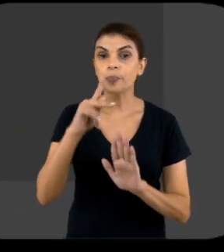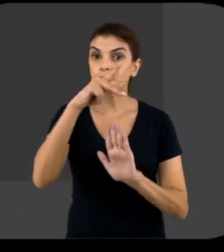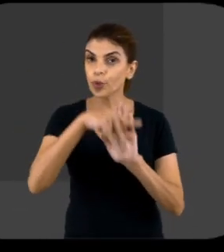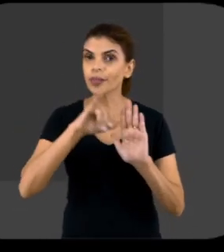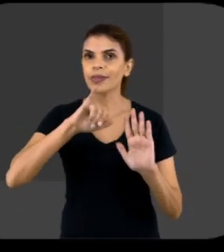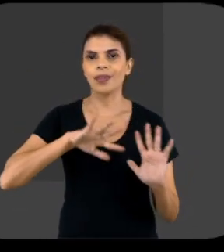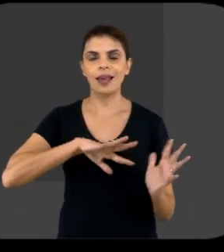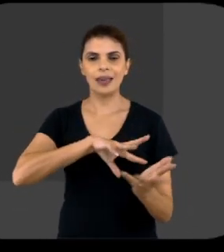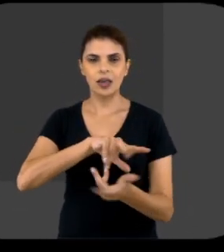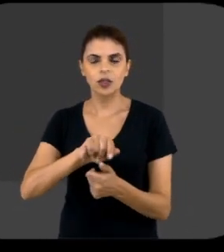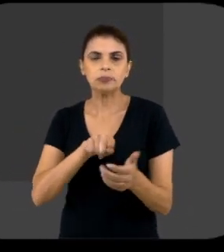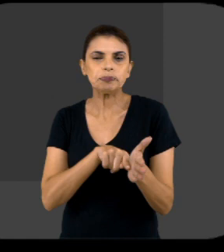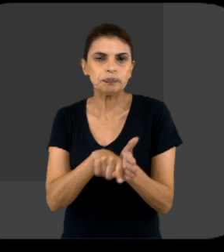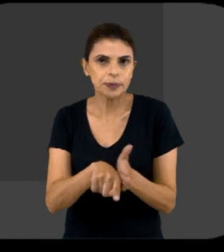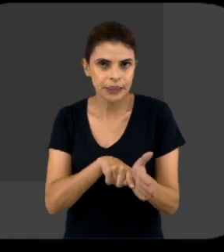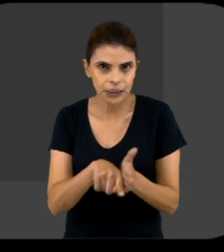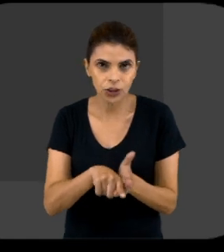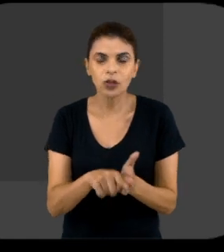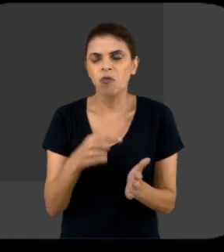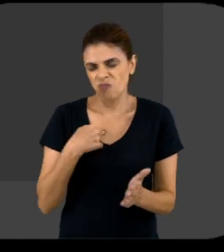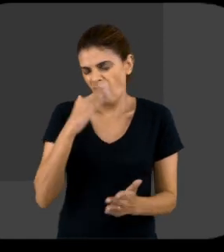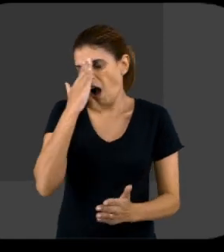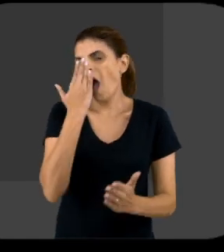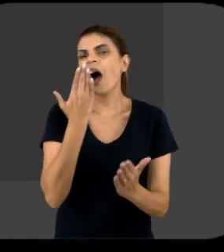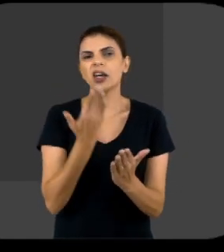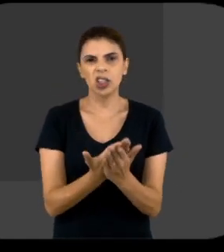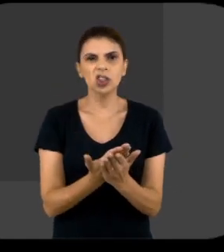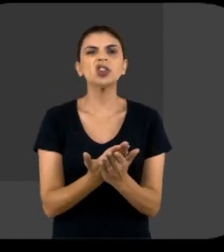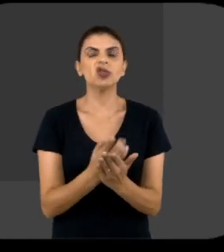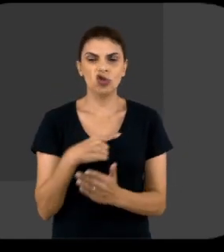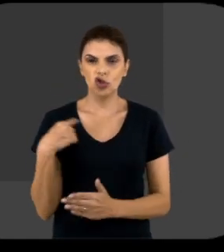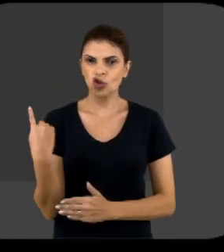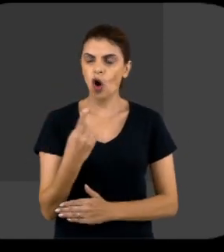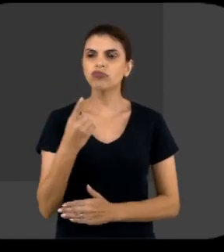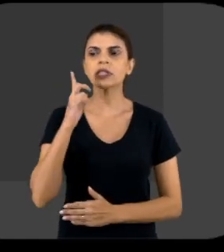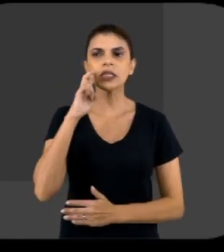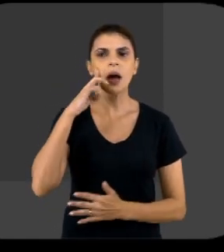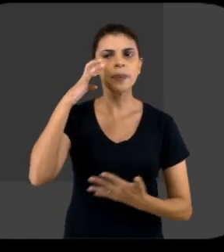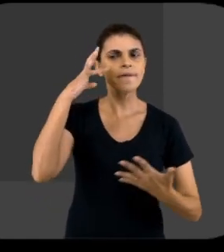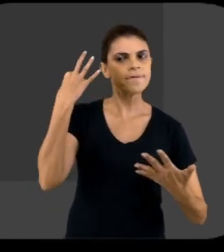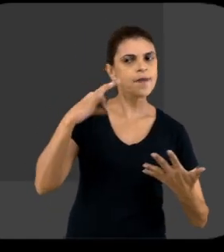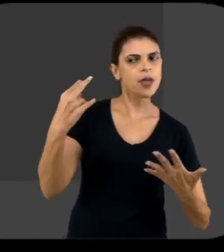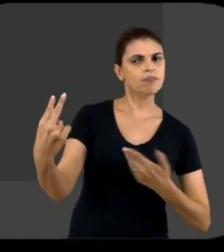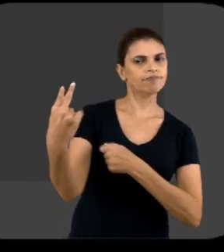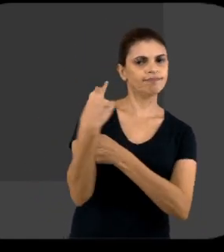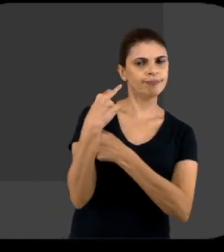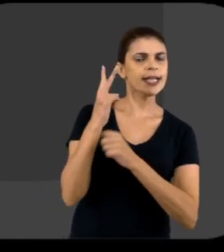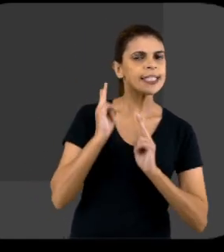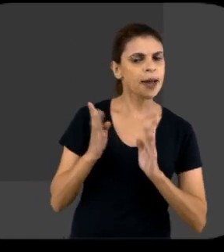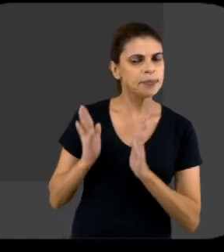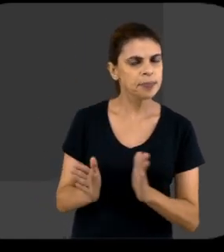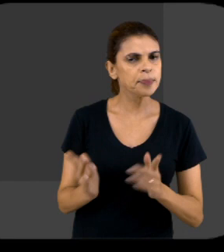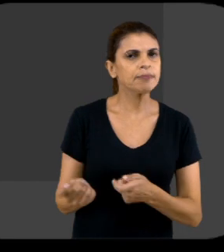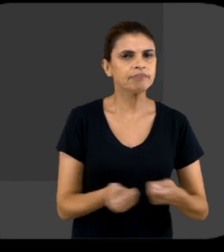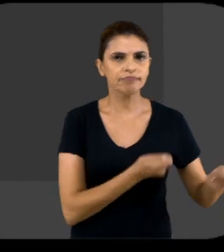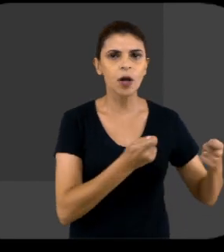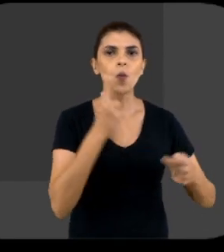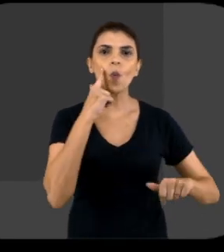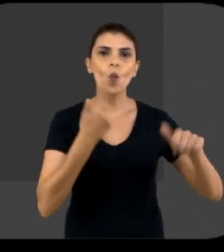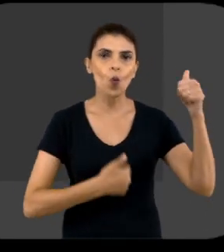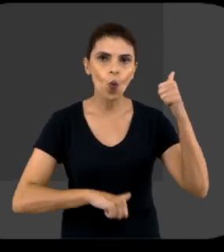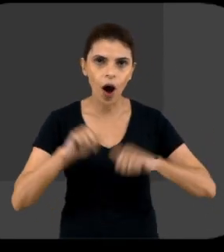projetos internacionais de pesquisa, então eu acredito que somos verificados periodicamente quanto aos requisitos de